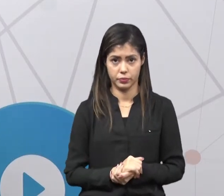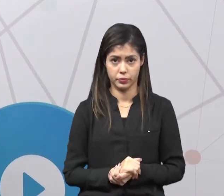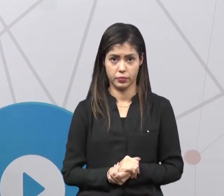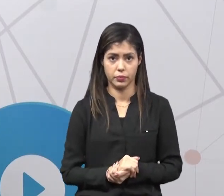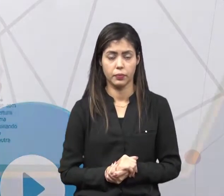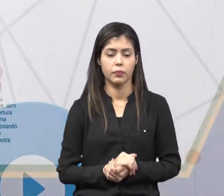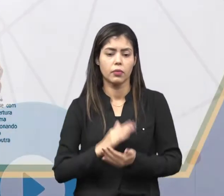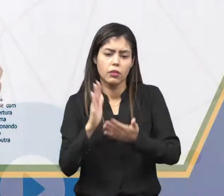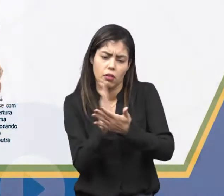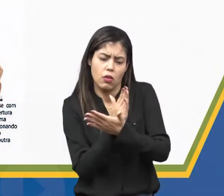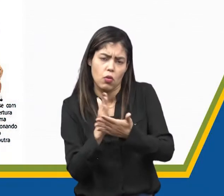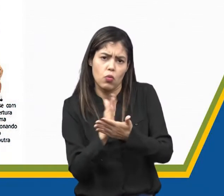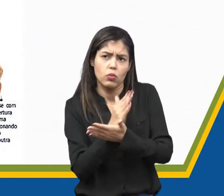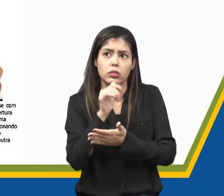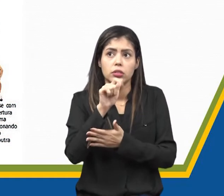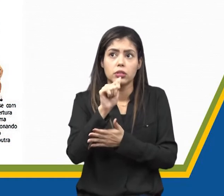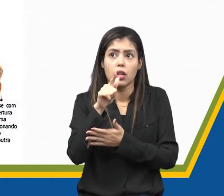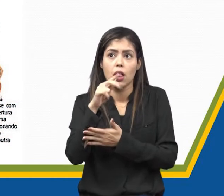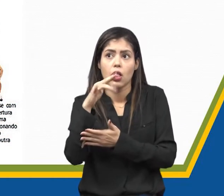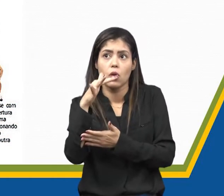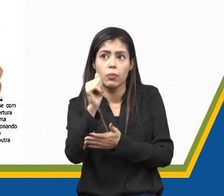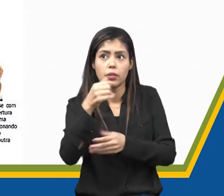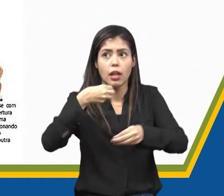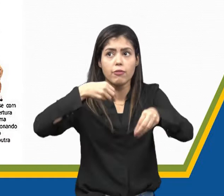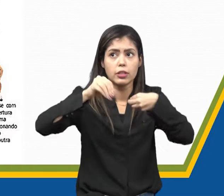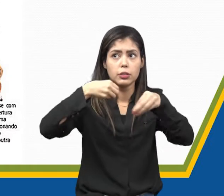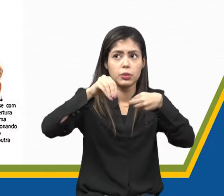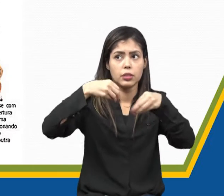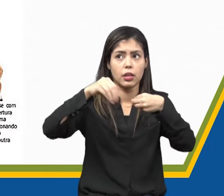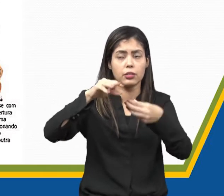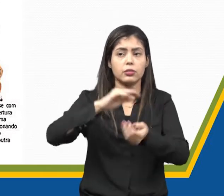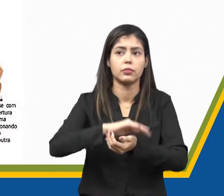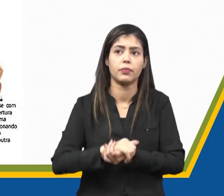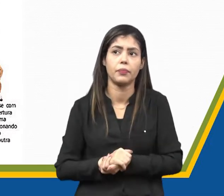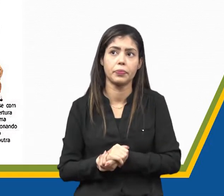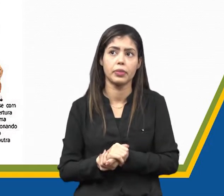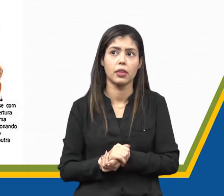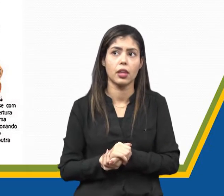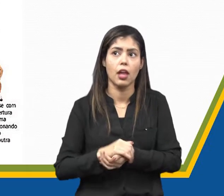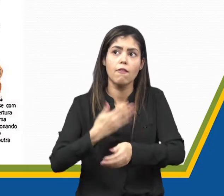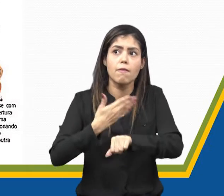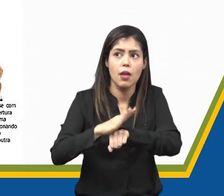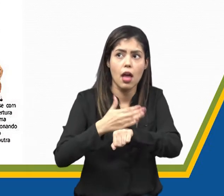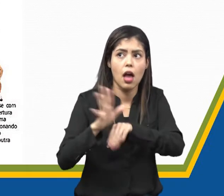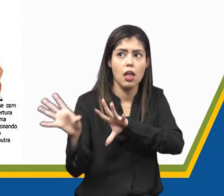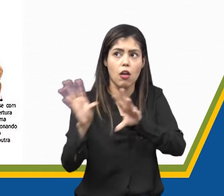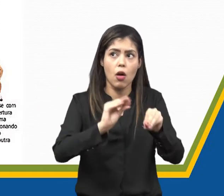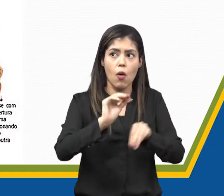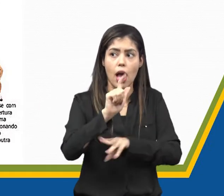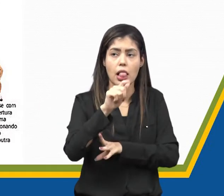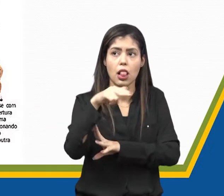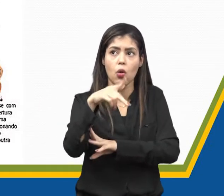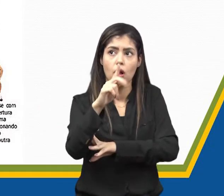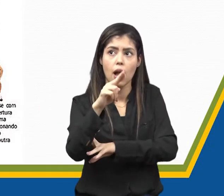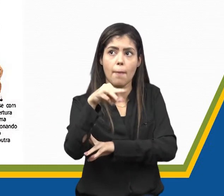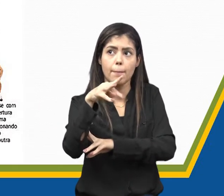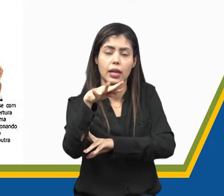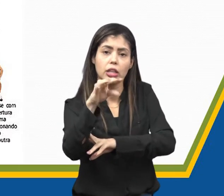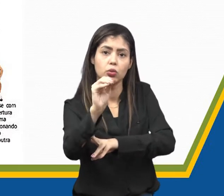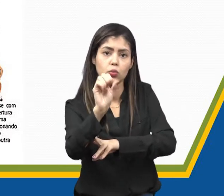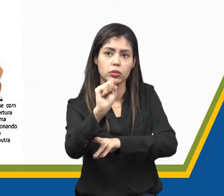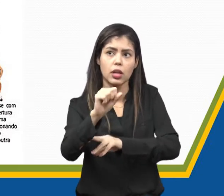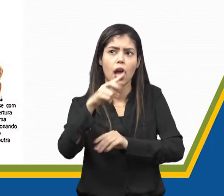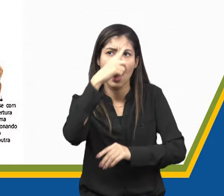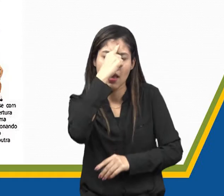Aqui nós temos alguns alongamentos. E aí, ó, a flexibilidade é exercida através de alongamentos.